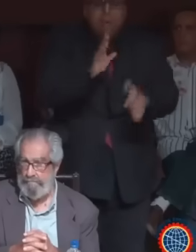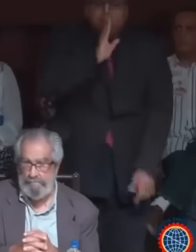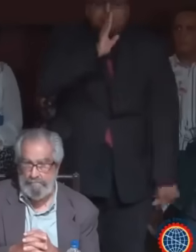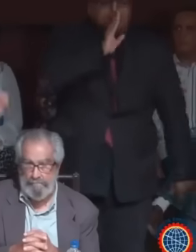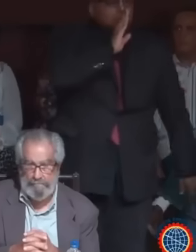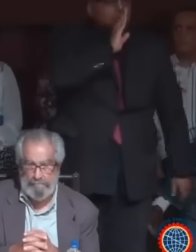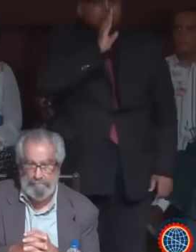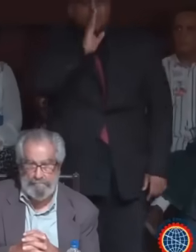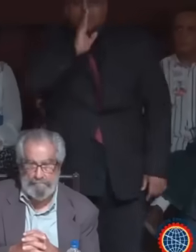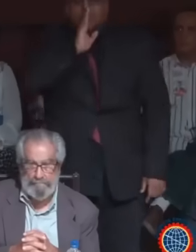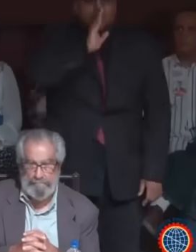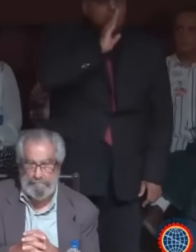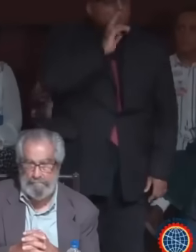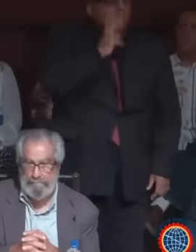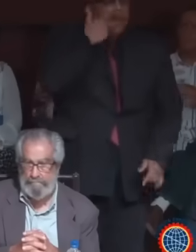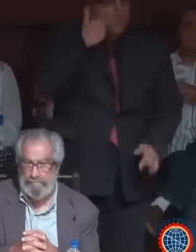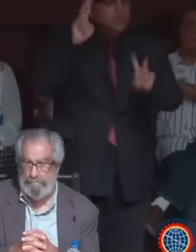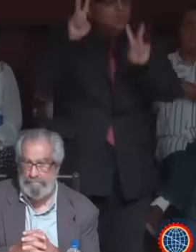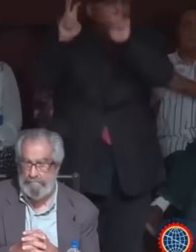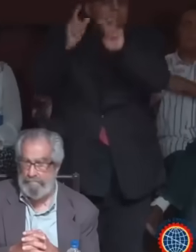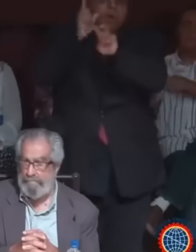absoluto diante da denúncia de ontem.